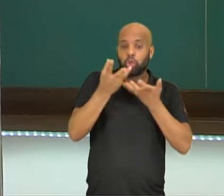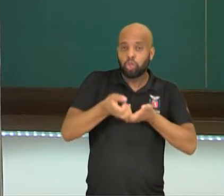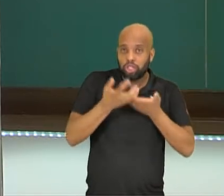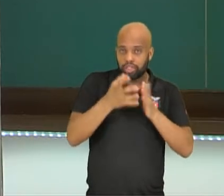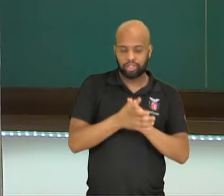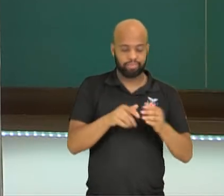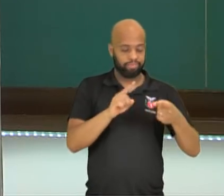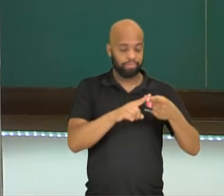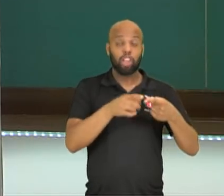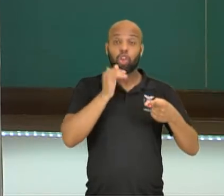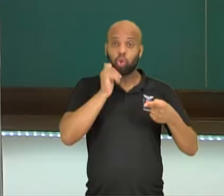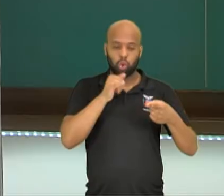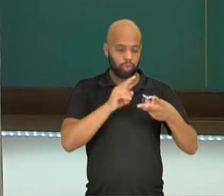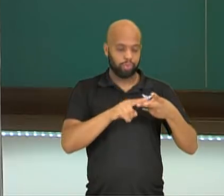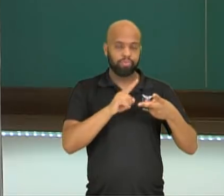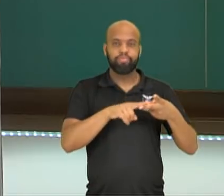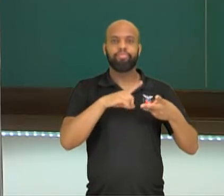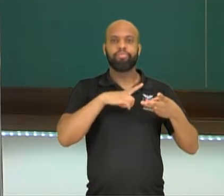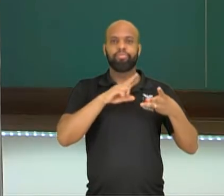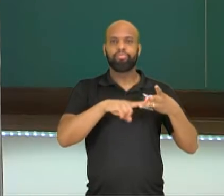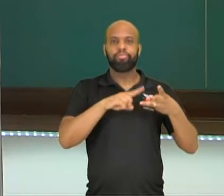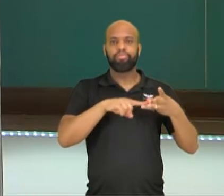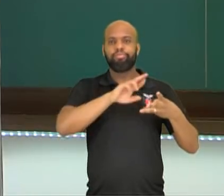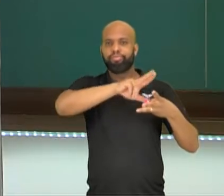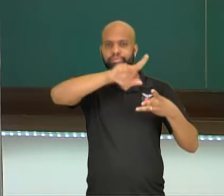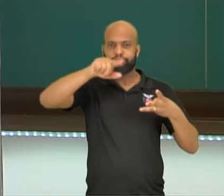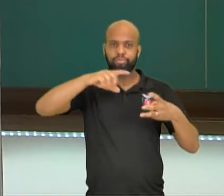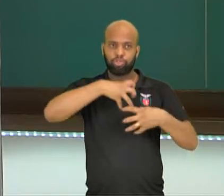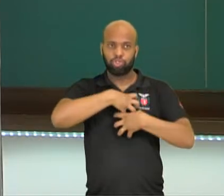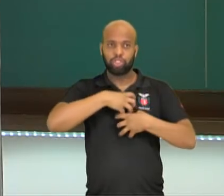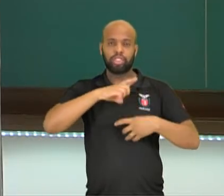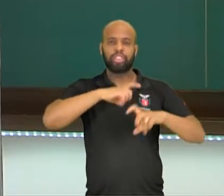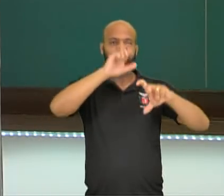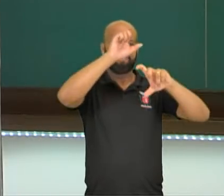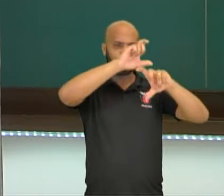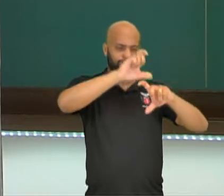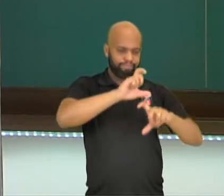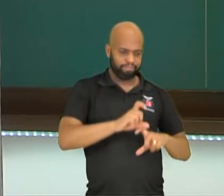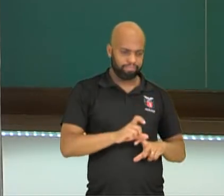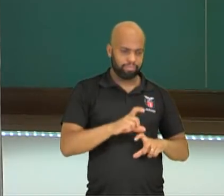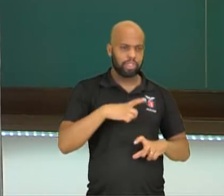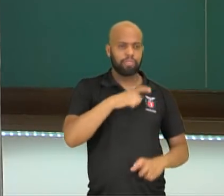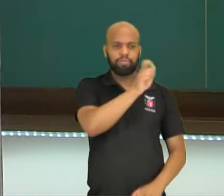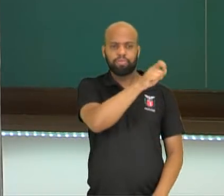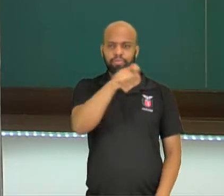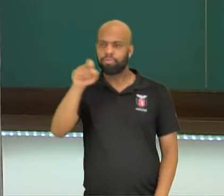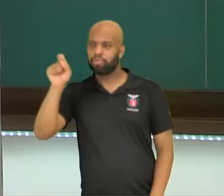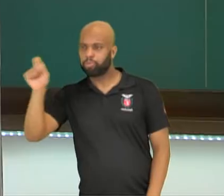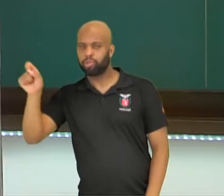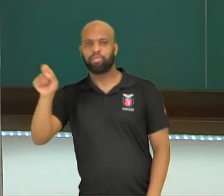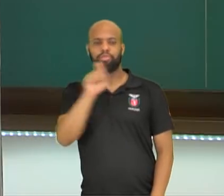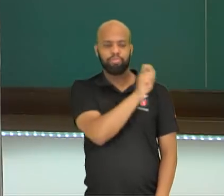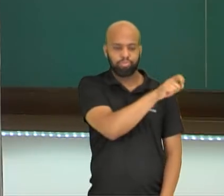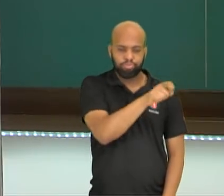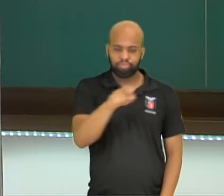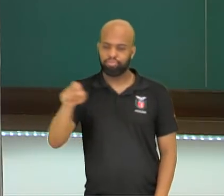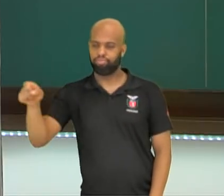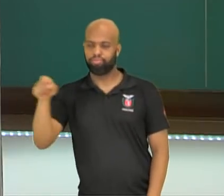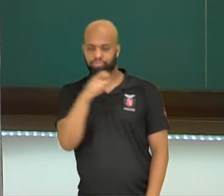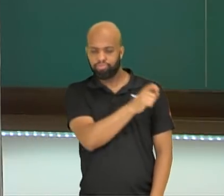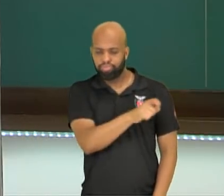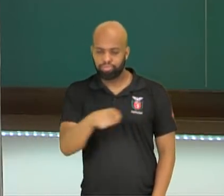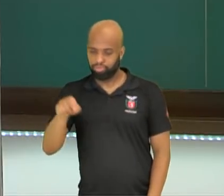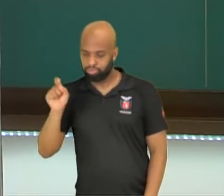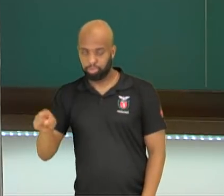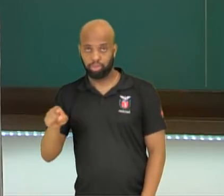ele tem parágrafos, ele vai até o final da linha. E em verso, ele organiza-se em versos